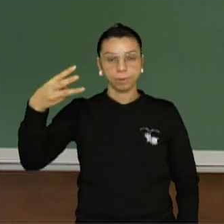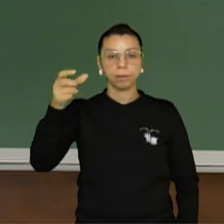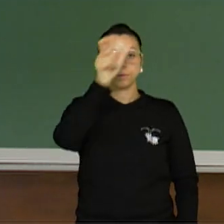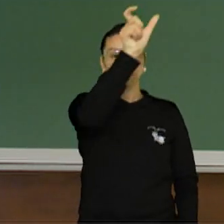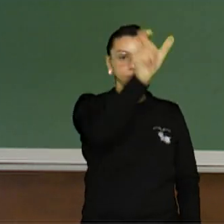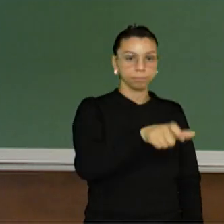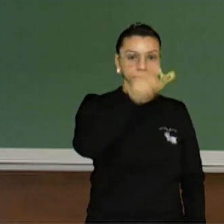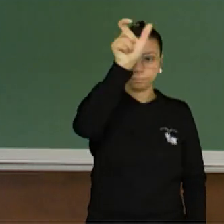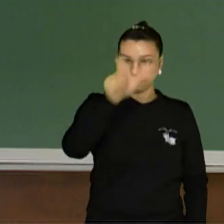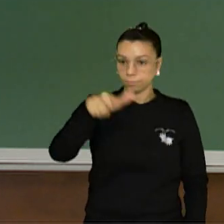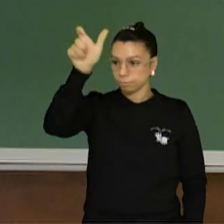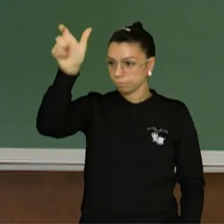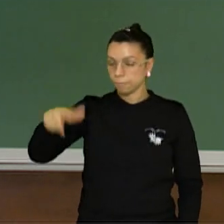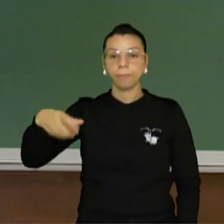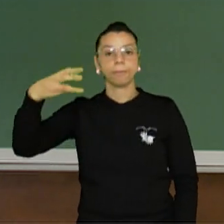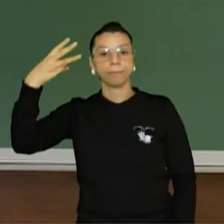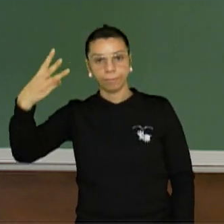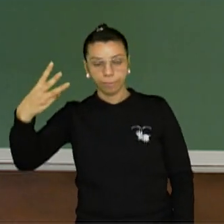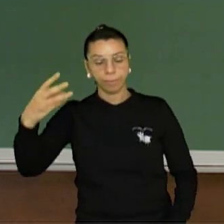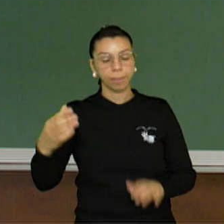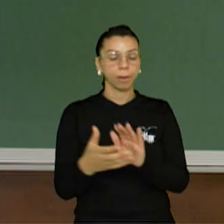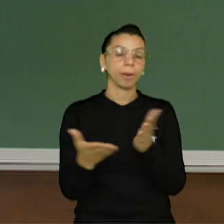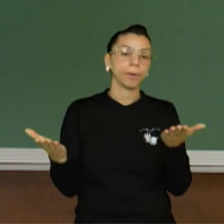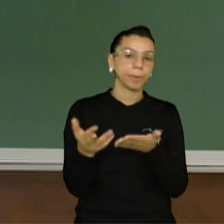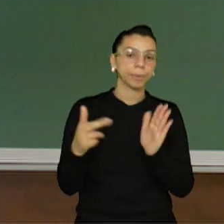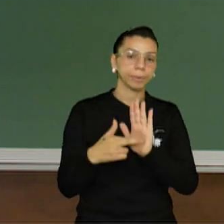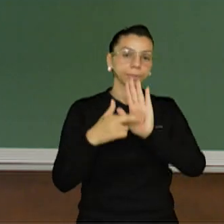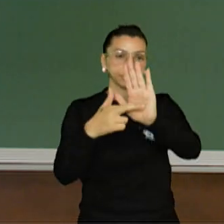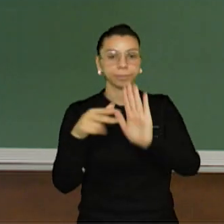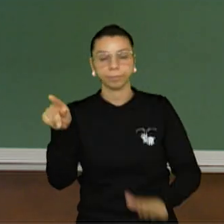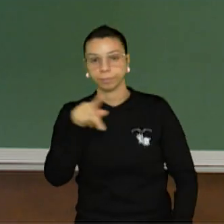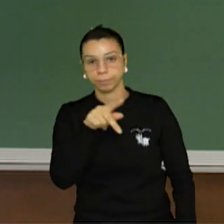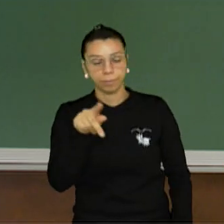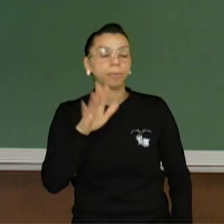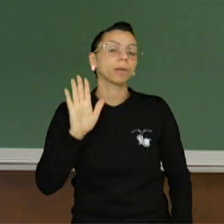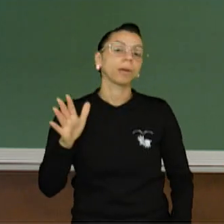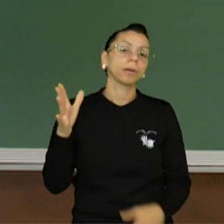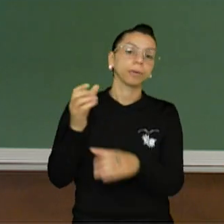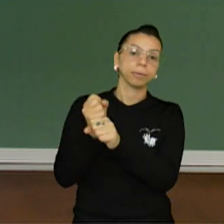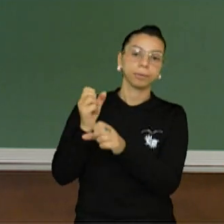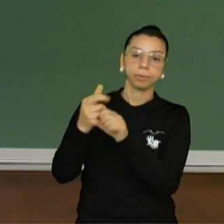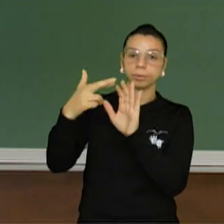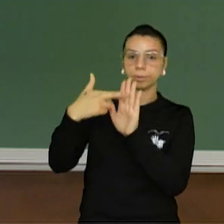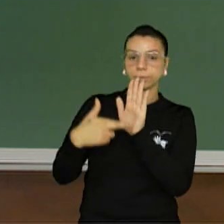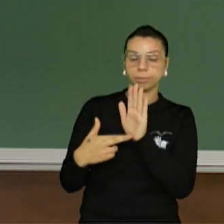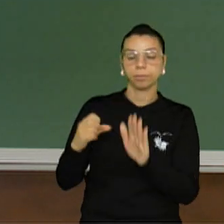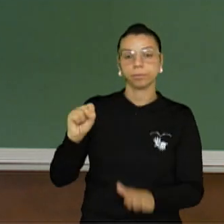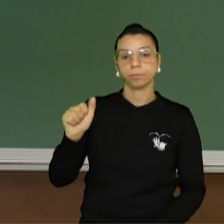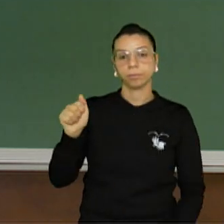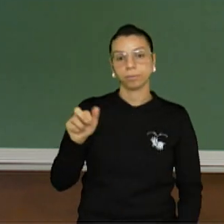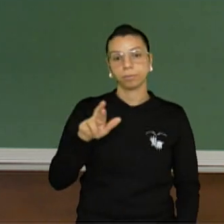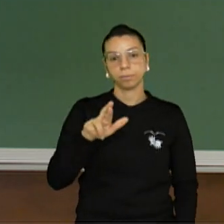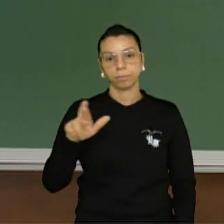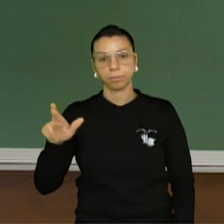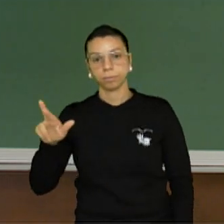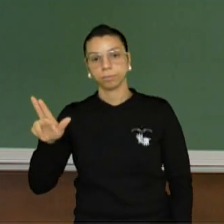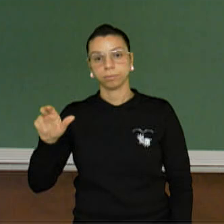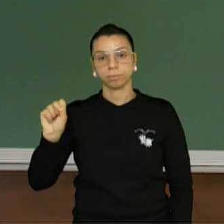colunas. Mas essa representação que a professora fez já é a aplicação da regra de Sarros, que